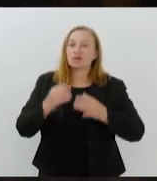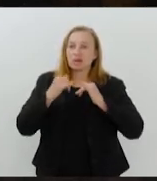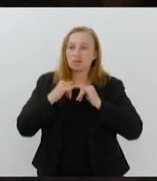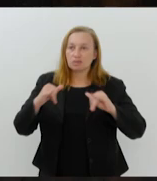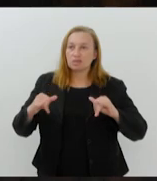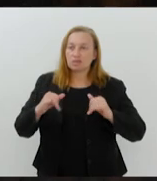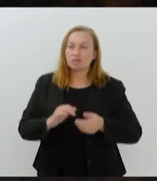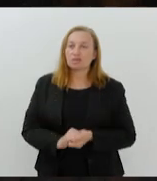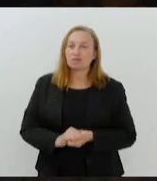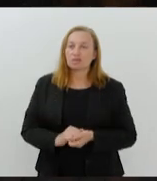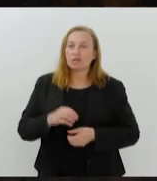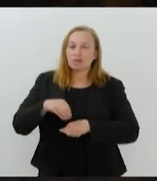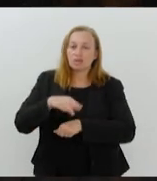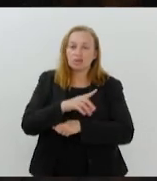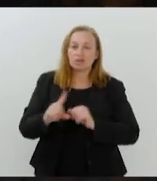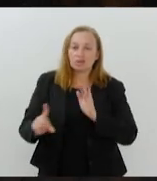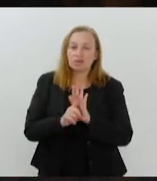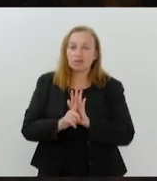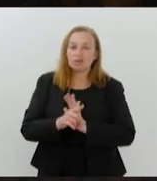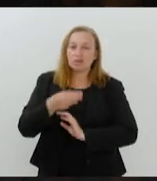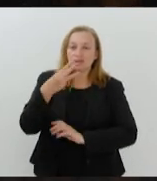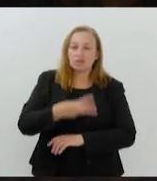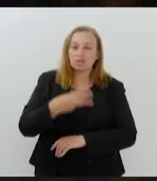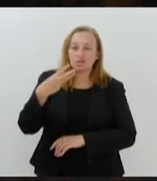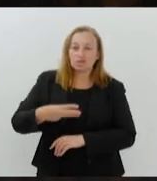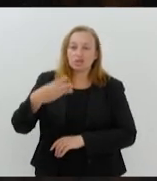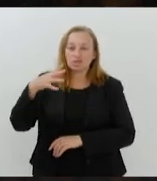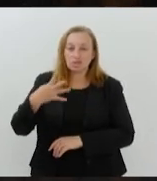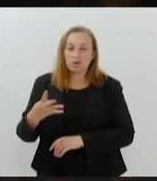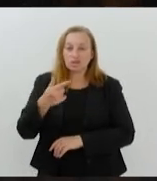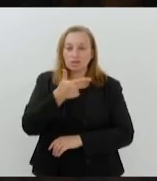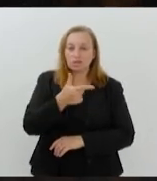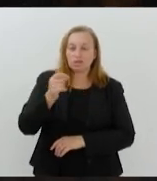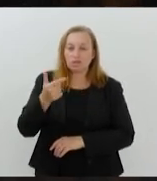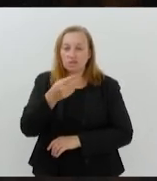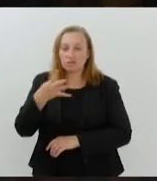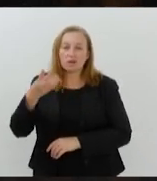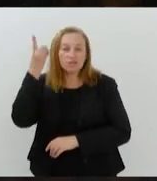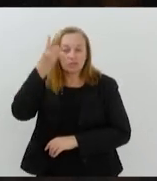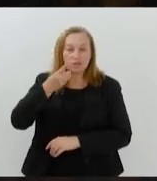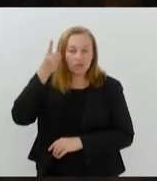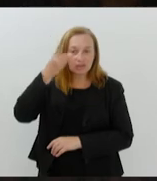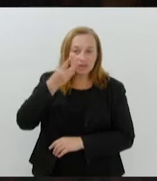Anuncio. Indicação legislativa número 334/24, de autoria